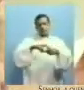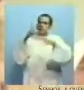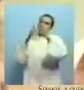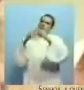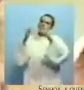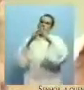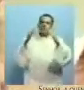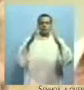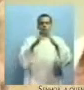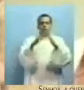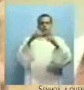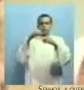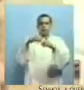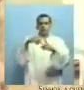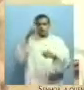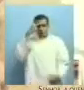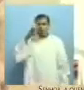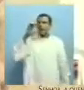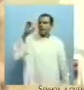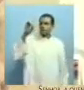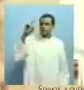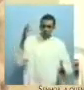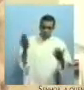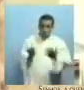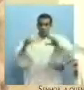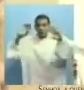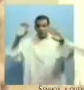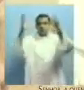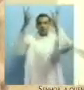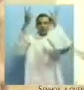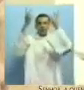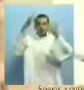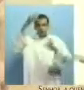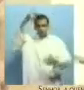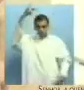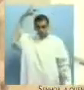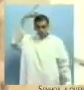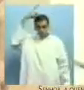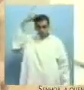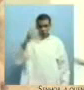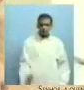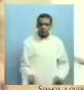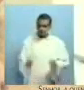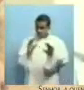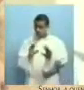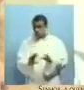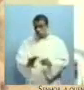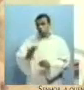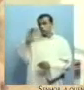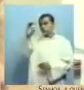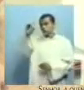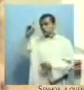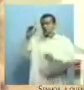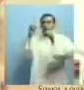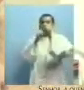para Deus nessa festa de Pentecostes? Ó Deus, que pelo mistério da festa de